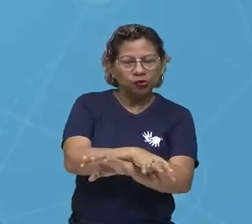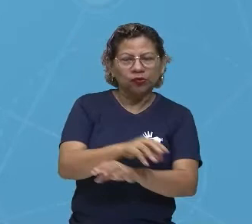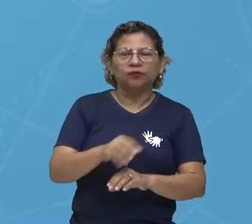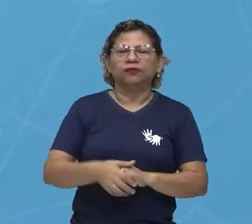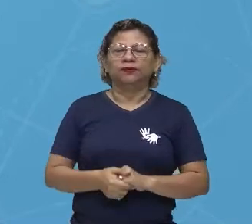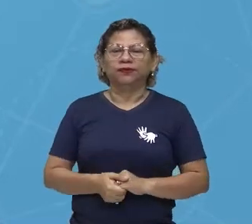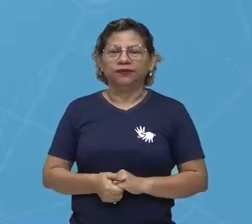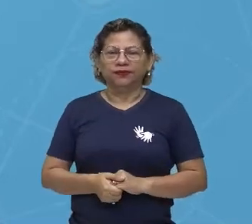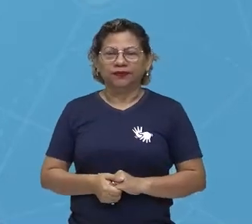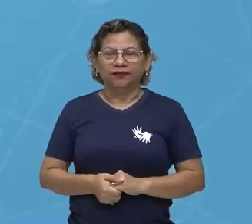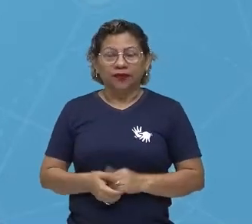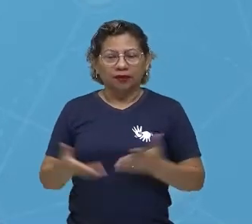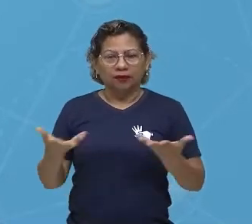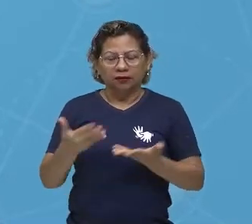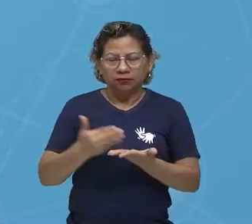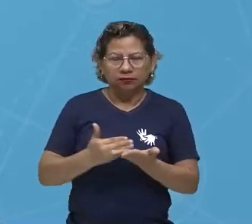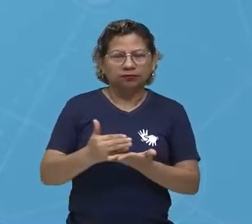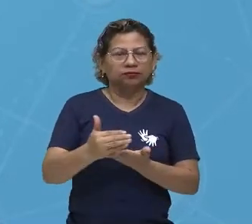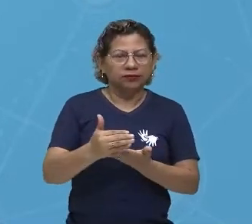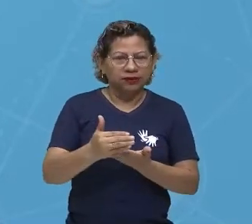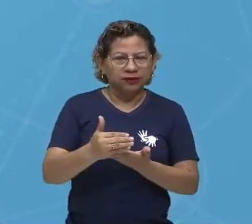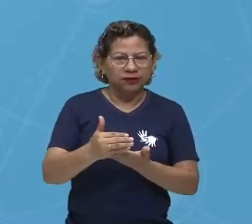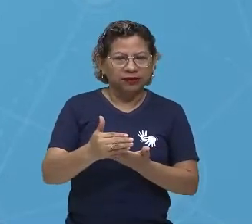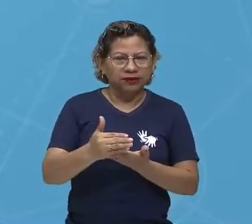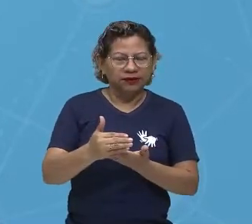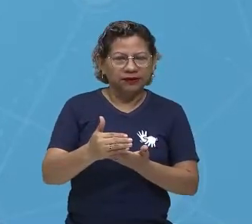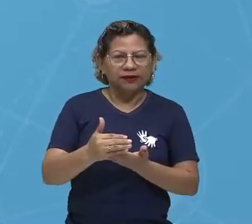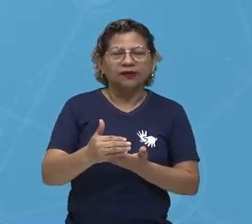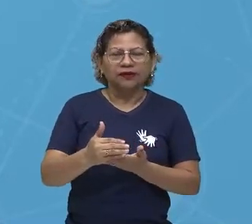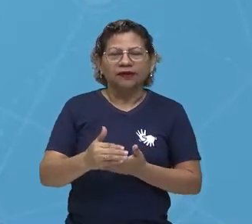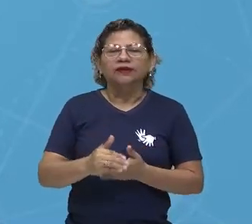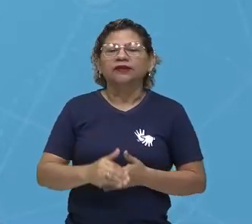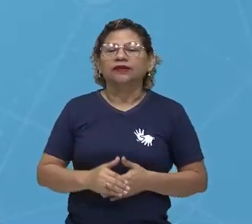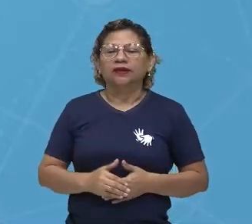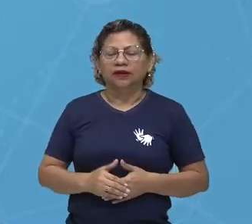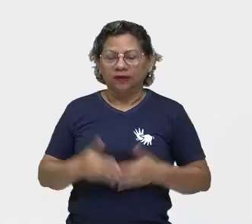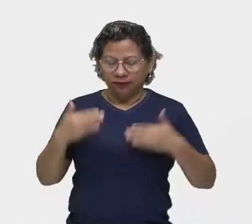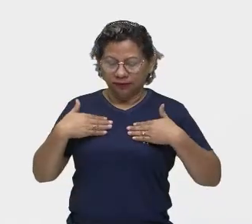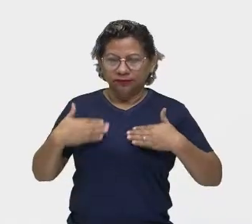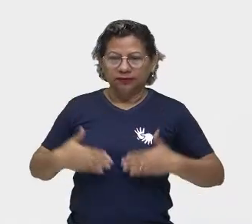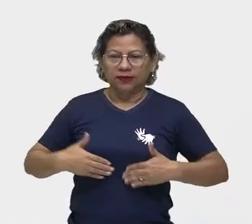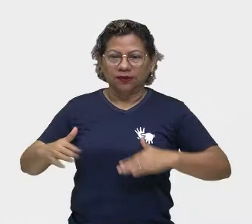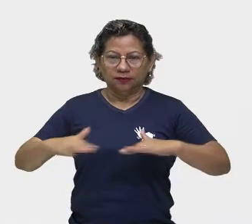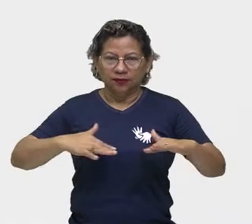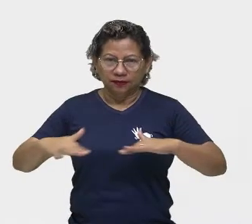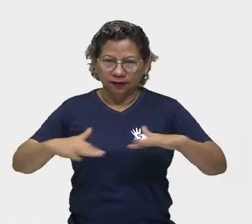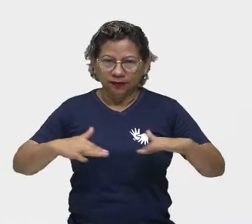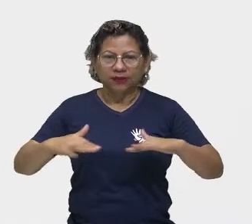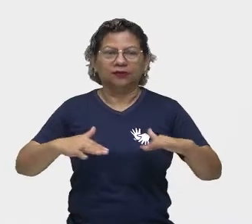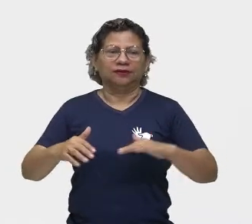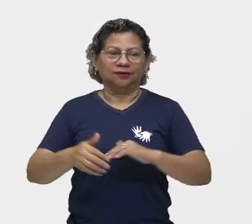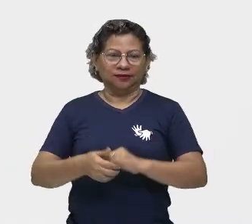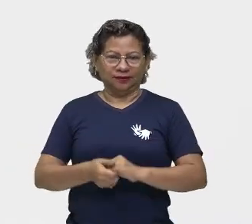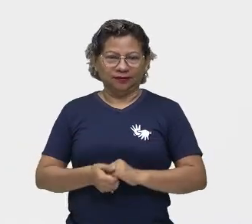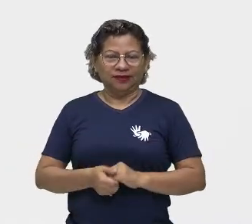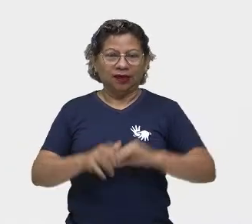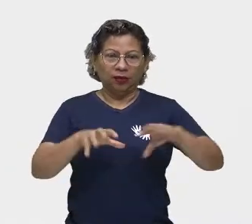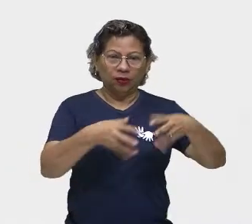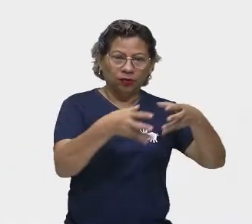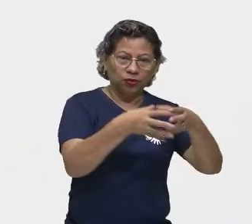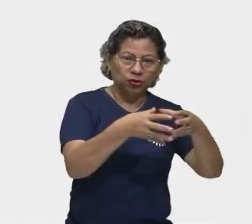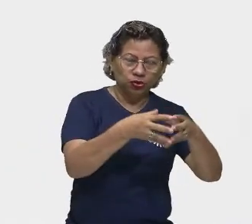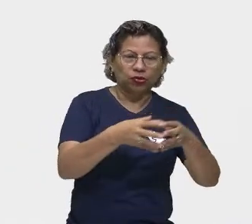Tá bom então a gente vai iniciar falando sobre o sistema locomotor vocês tema locomotor ele é um conjunto